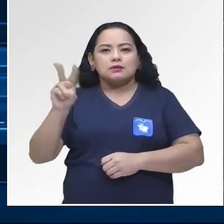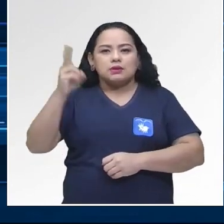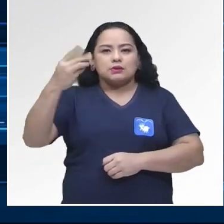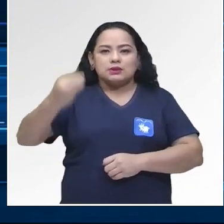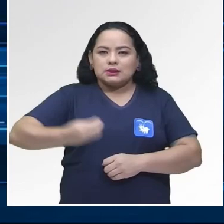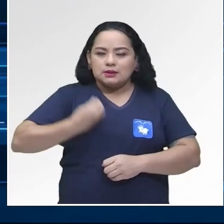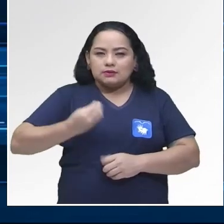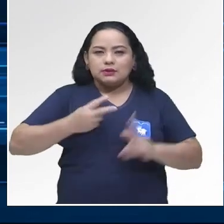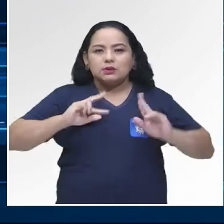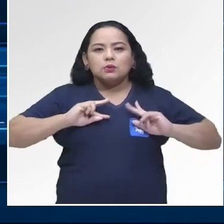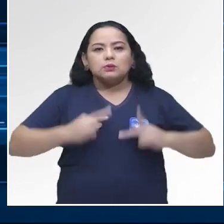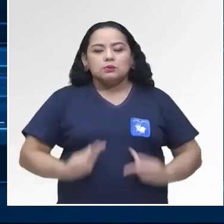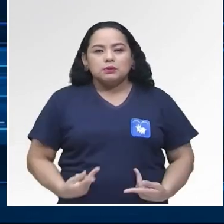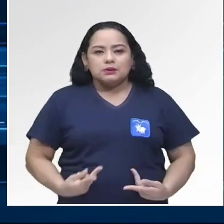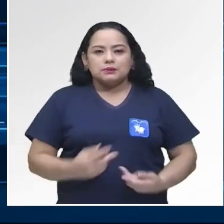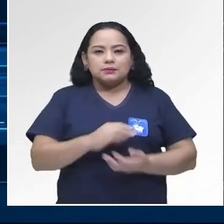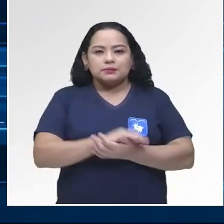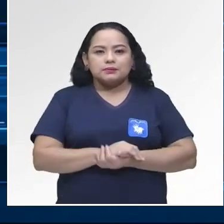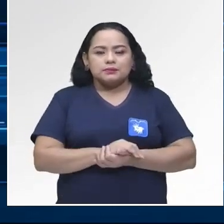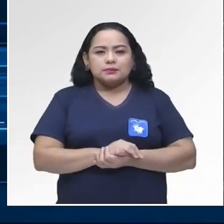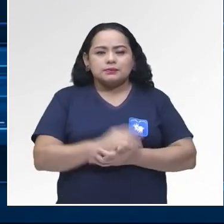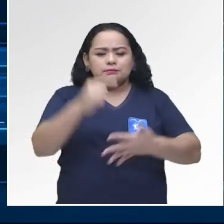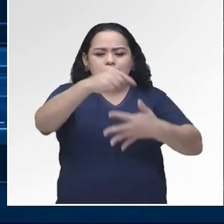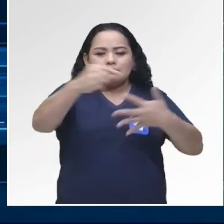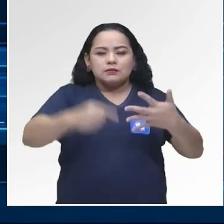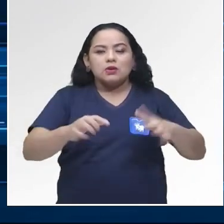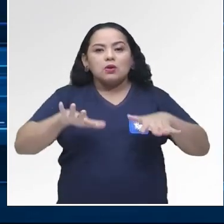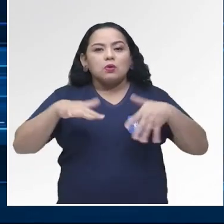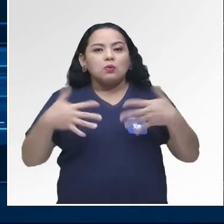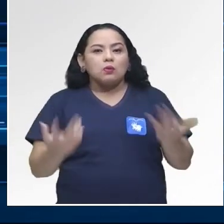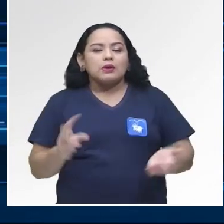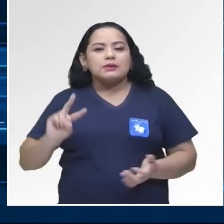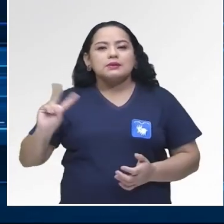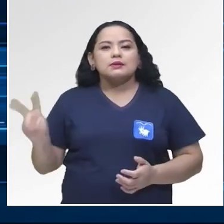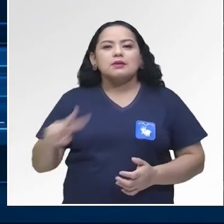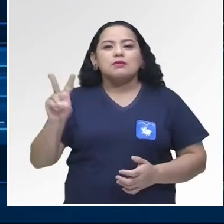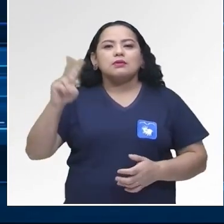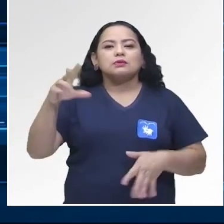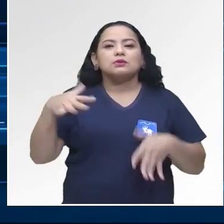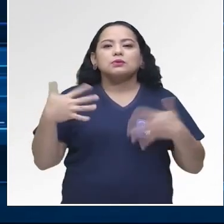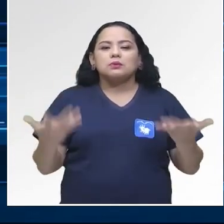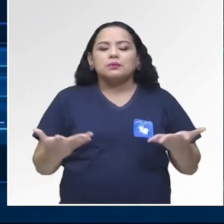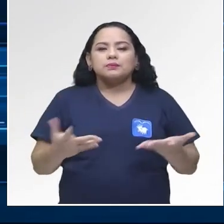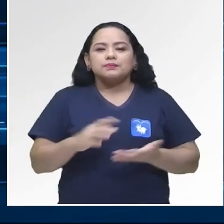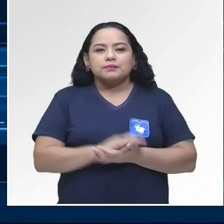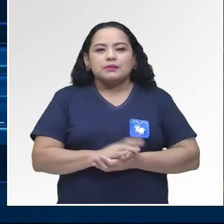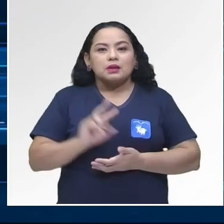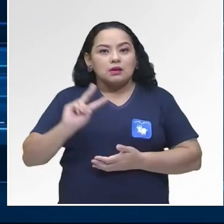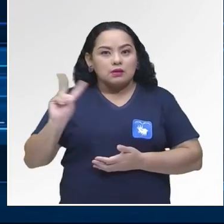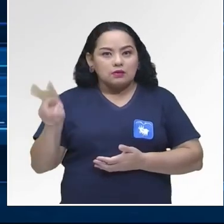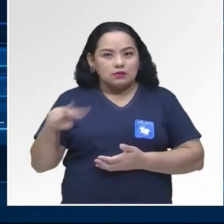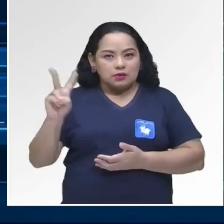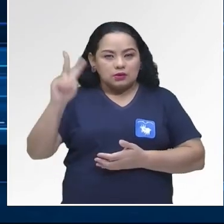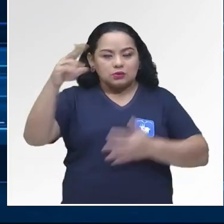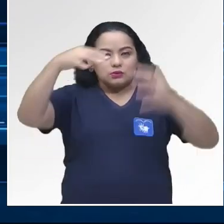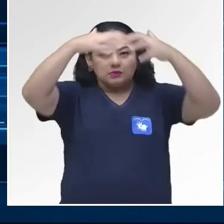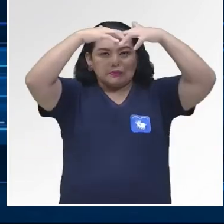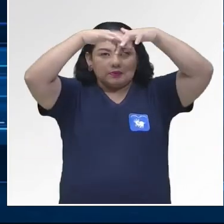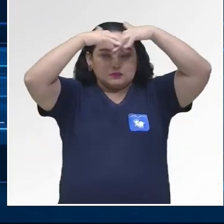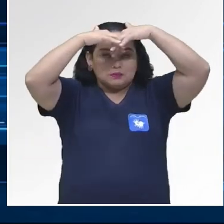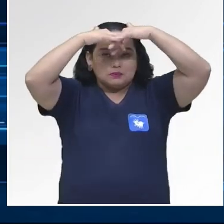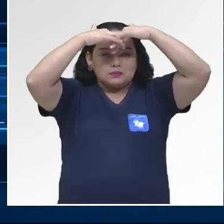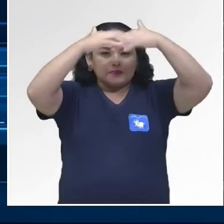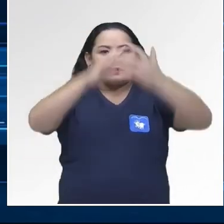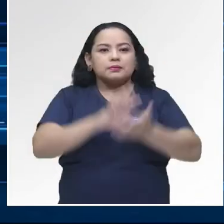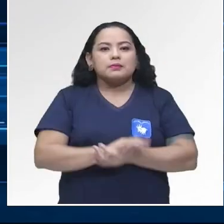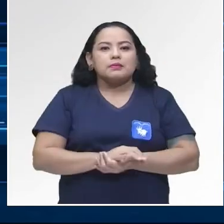do ser humano. E quais são esses valores, então? Valores cognitivos,